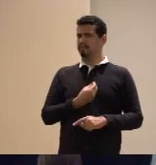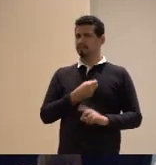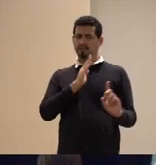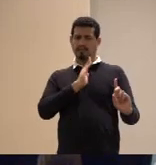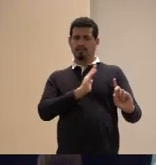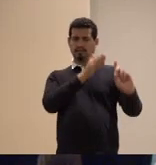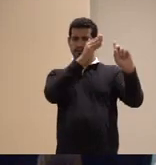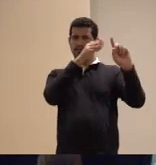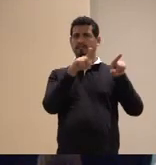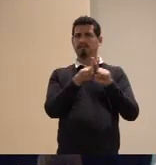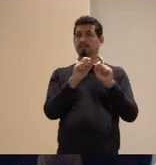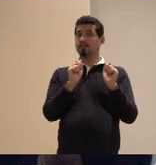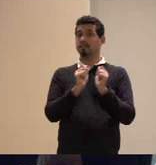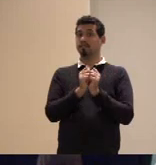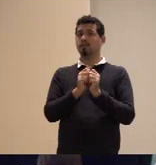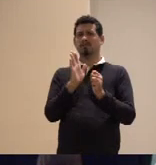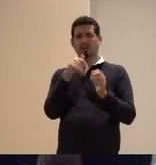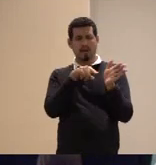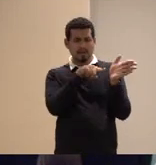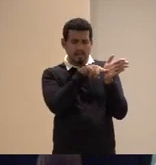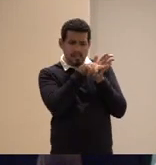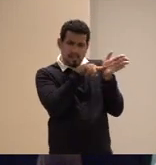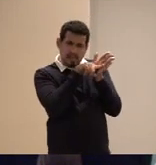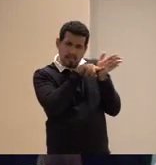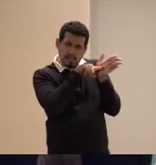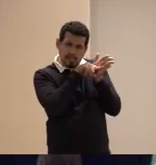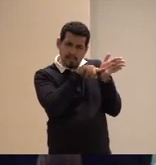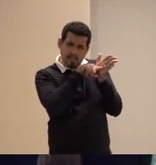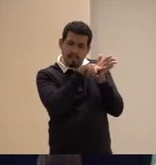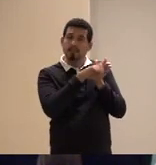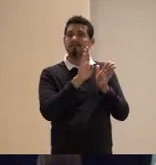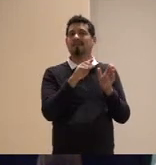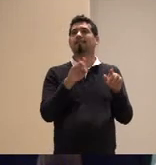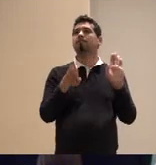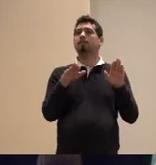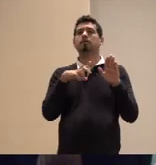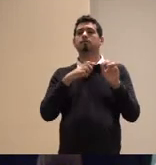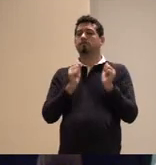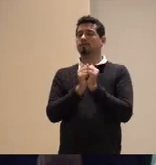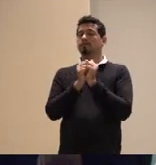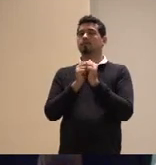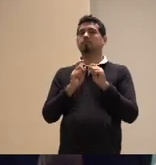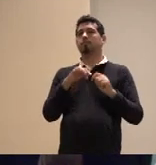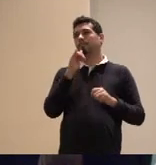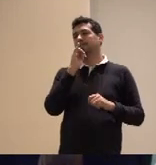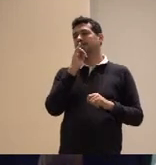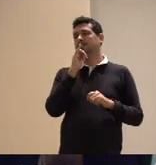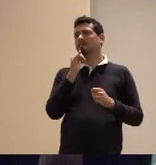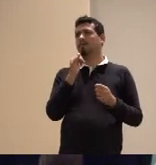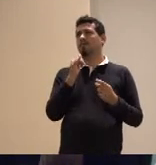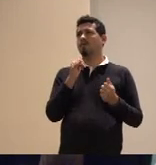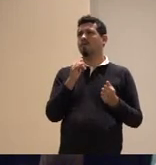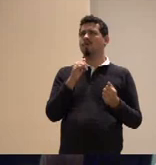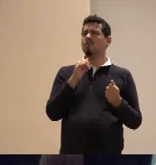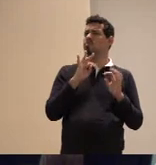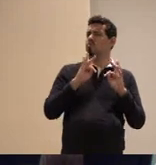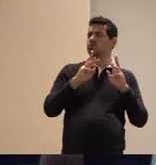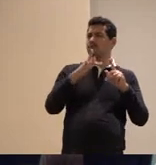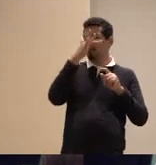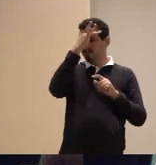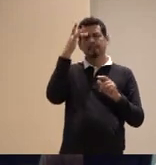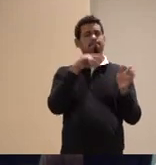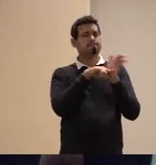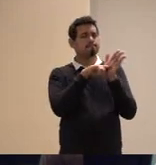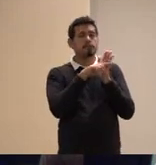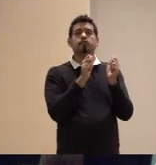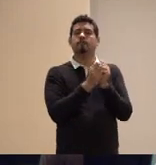diretamente com os pesquisadores, em alguns momentos, com o Mike, com todos eles.